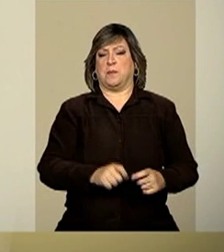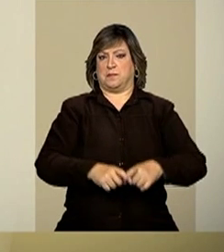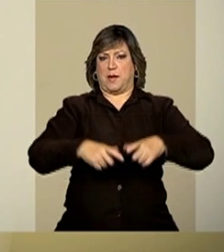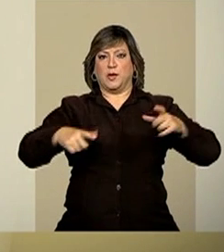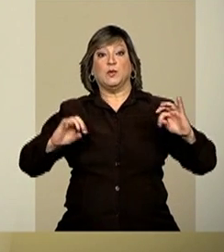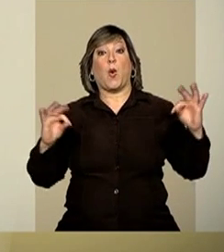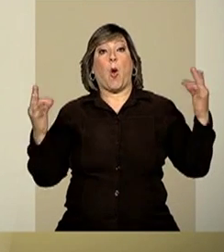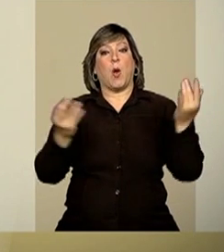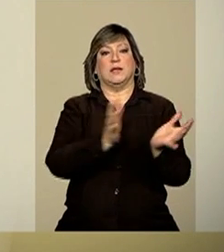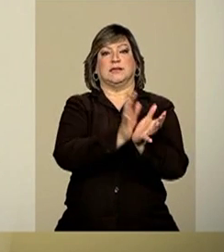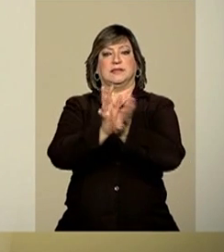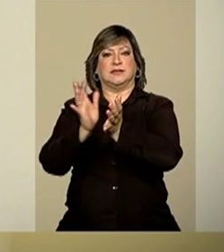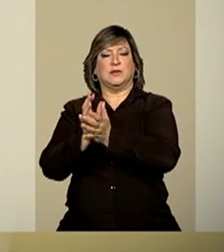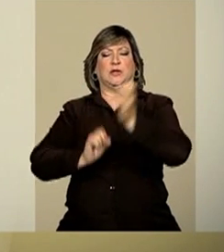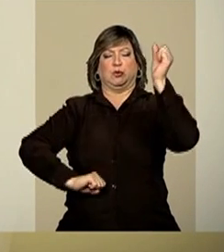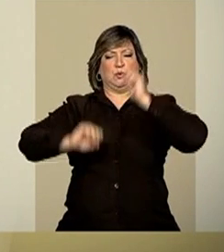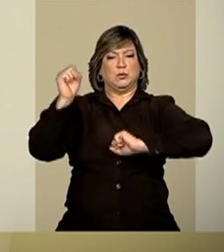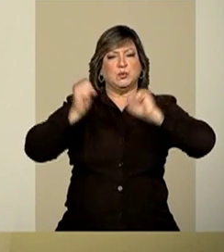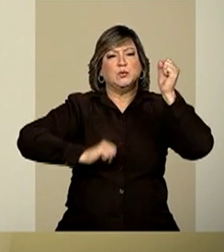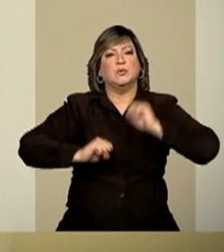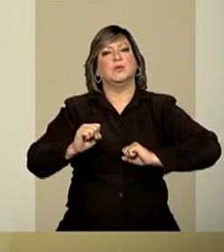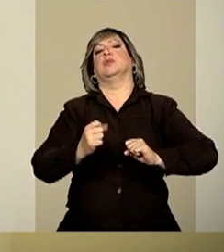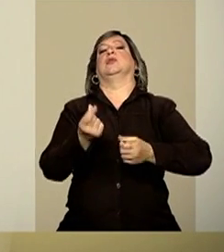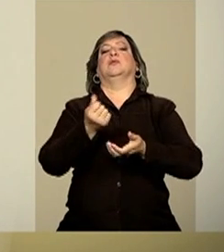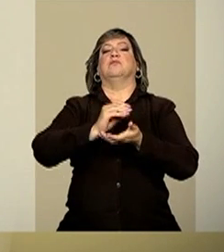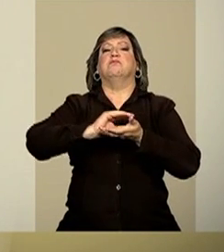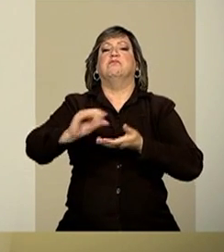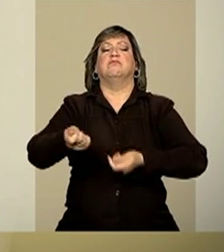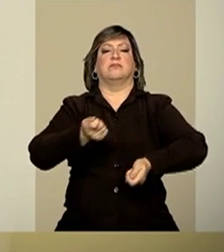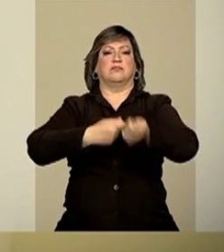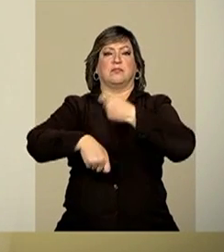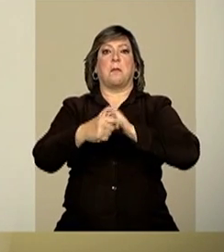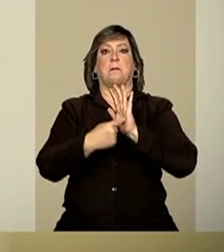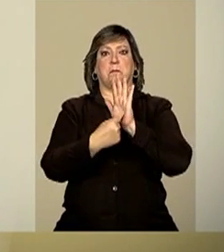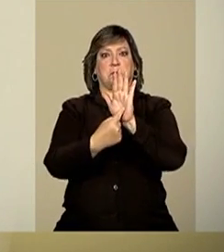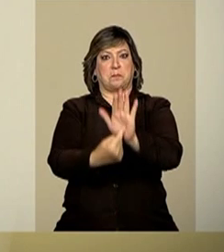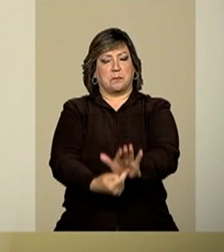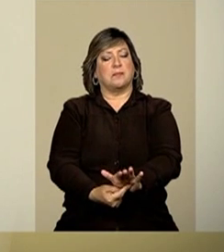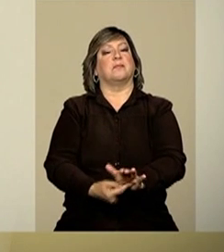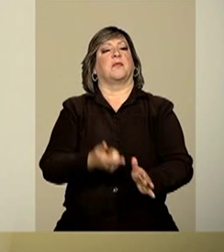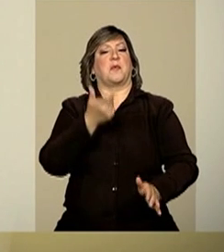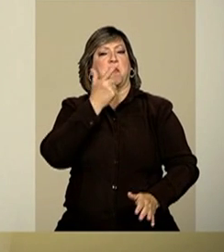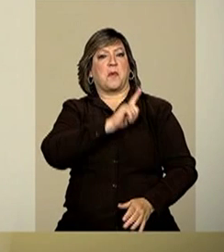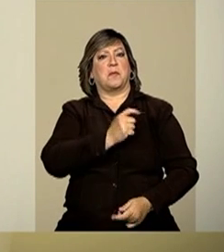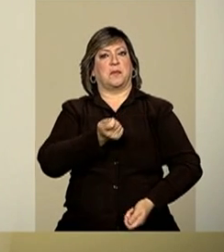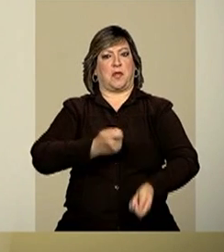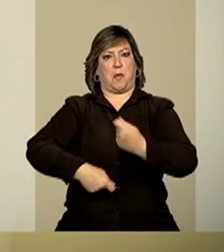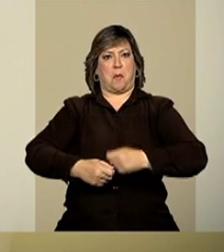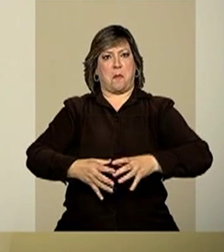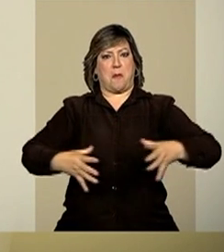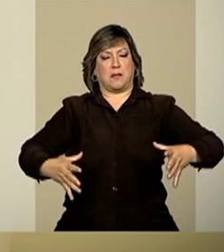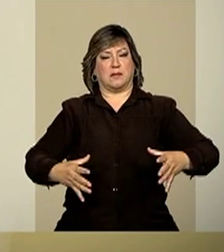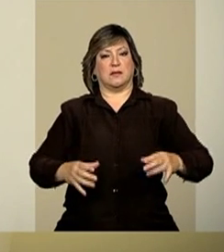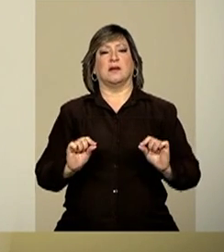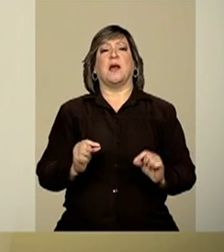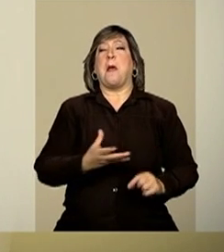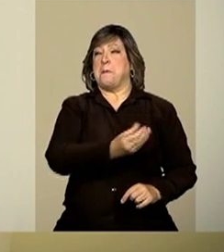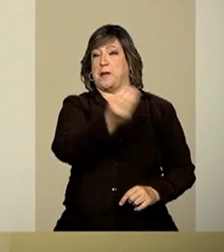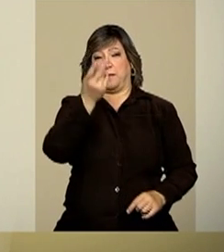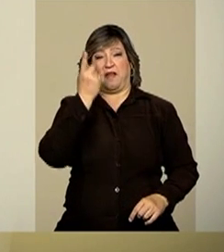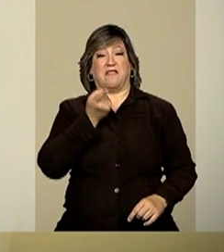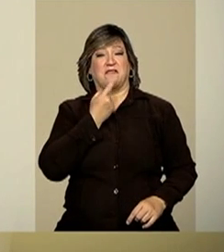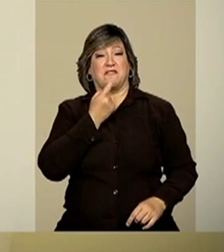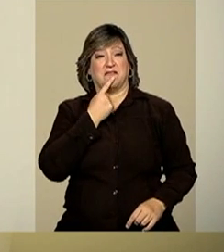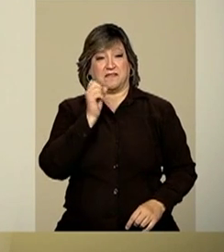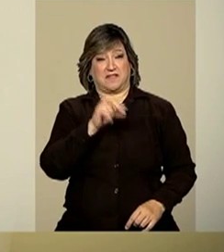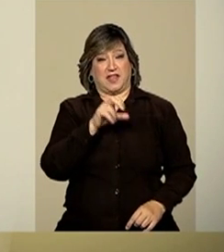a indústria e os investimentos mostraram franca recuperação. Falharam, mais uma vez,